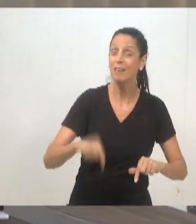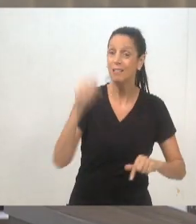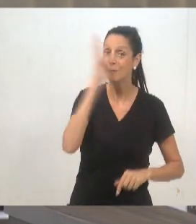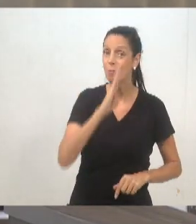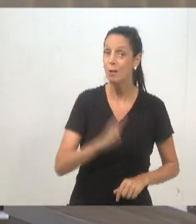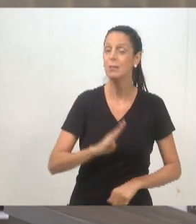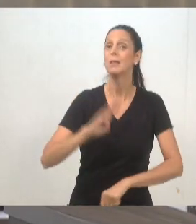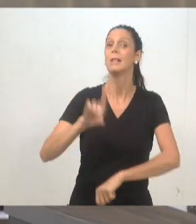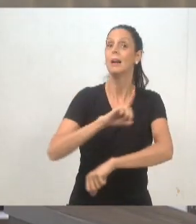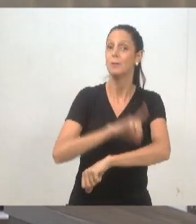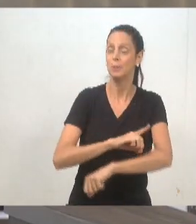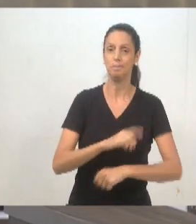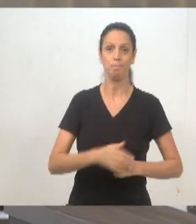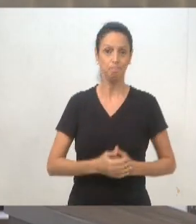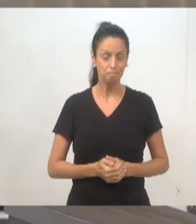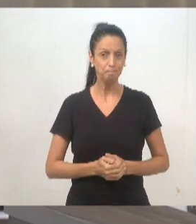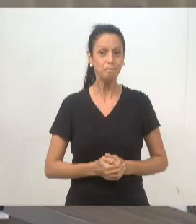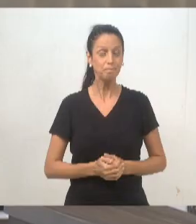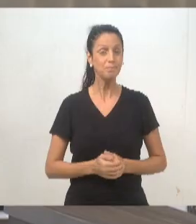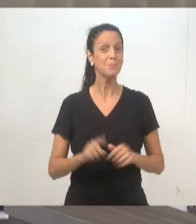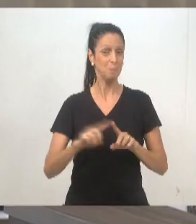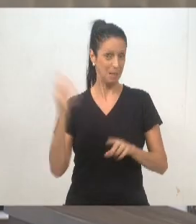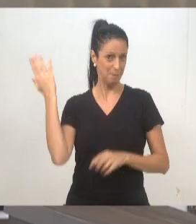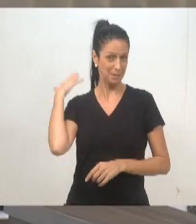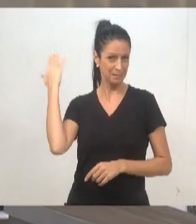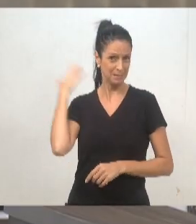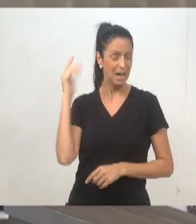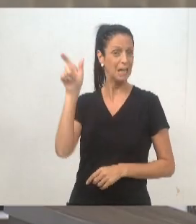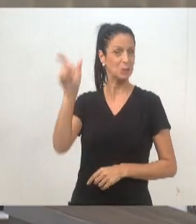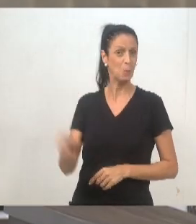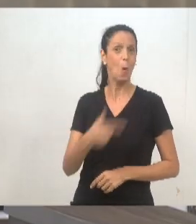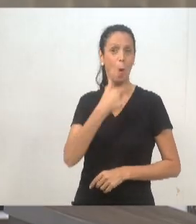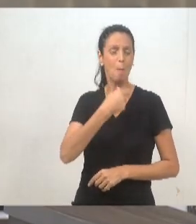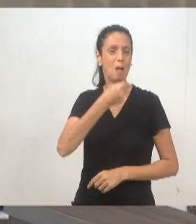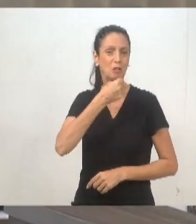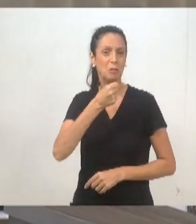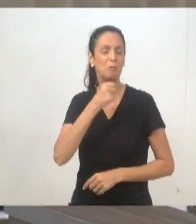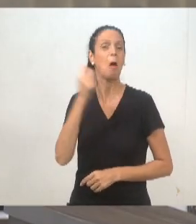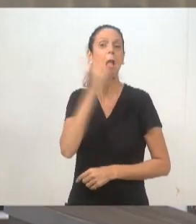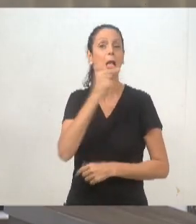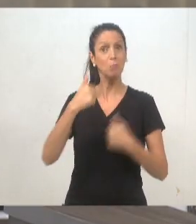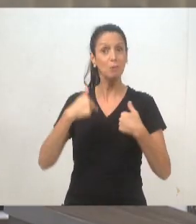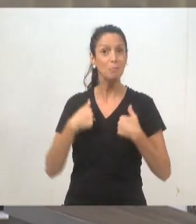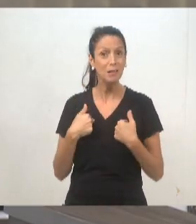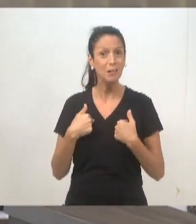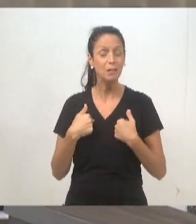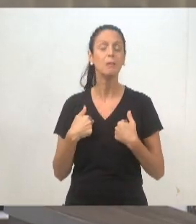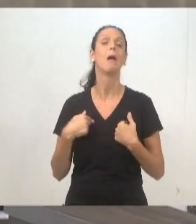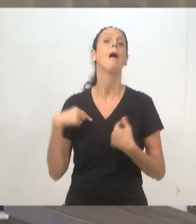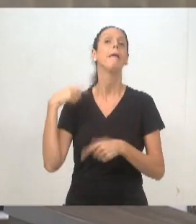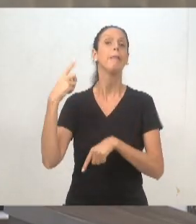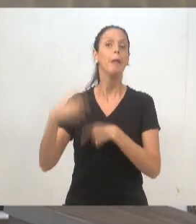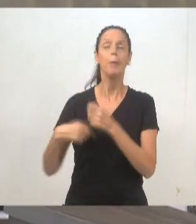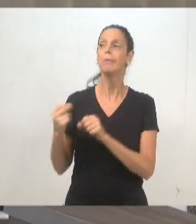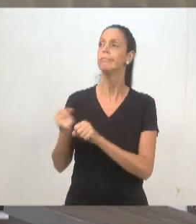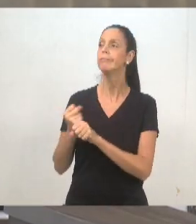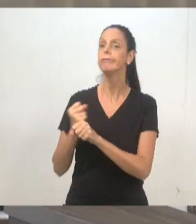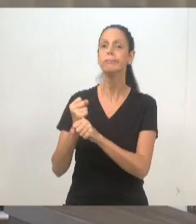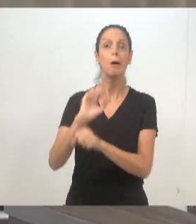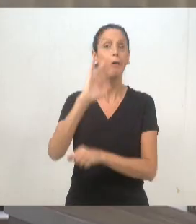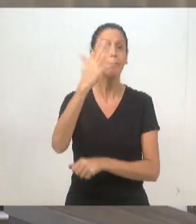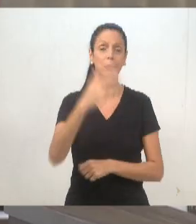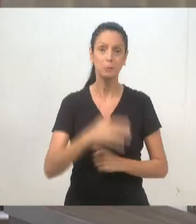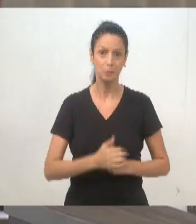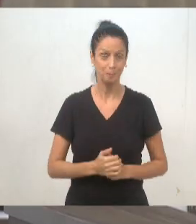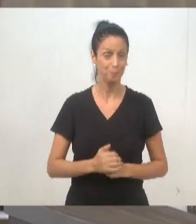públicas que tinham espaço e tal, eu virei motivo de deboche lá atrás de um jornalista. E aí, anos depois se passaram, e aconteceu o que aconteceu, o jornalista até me